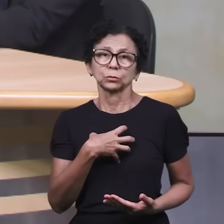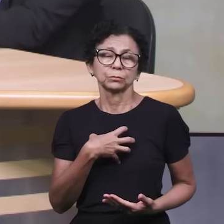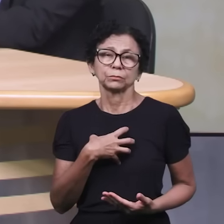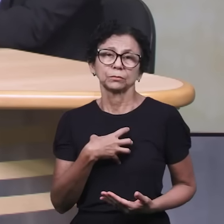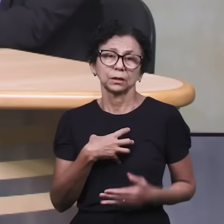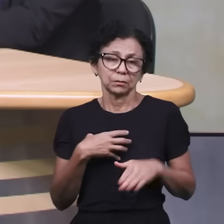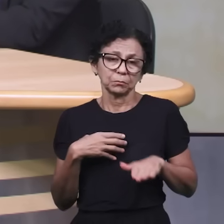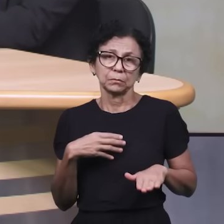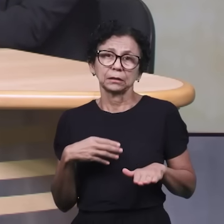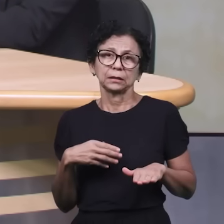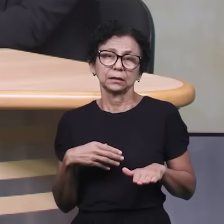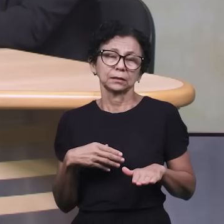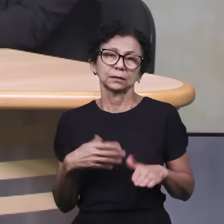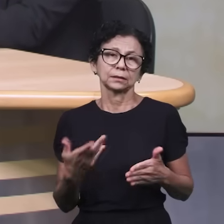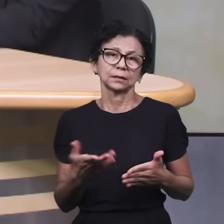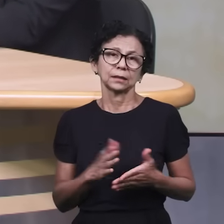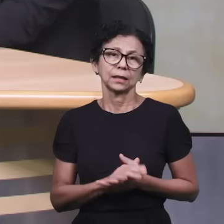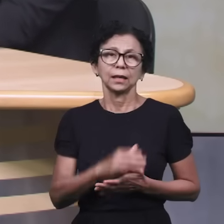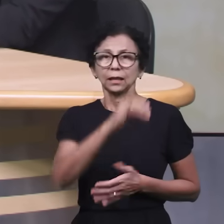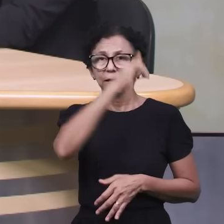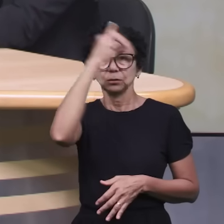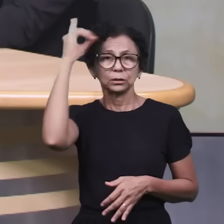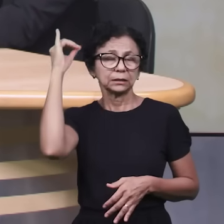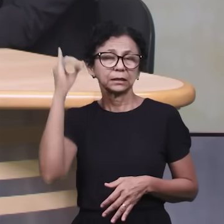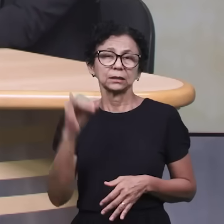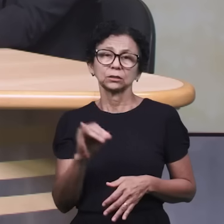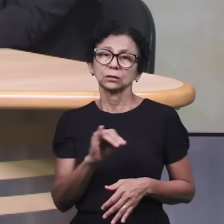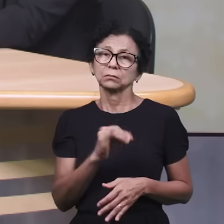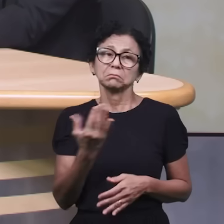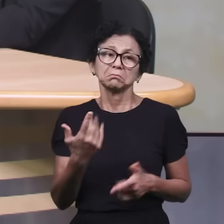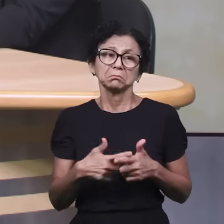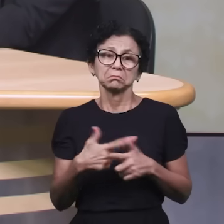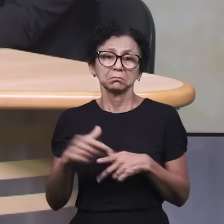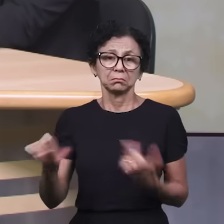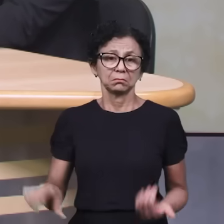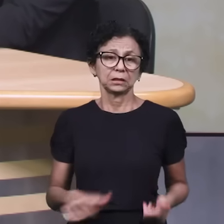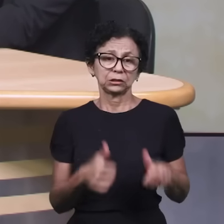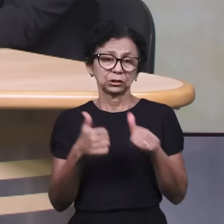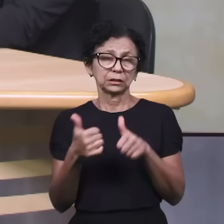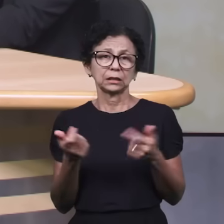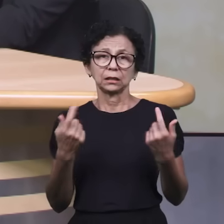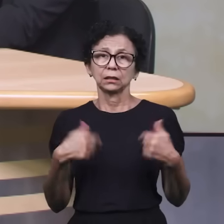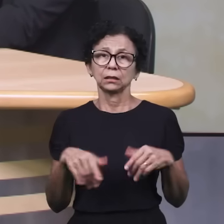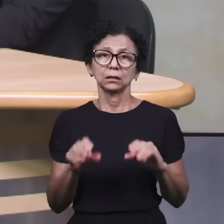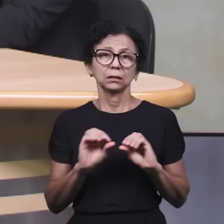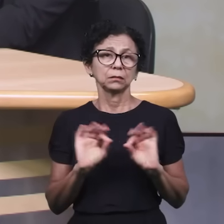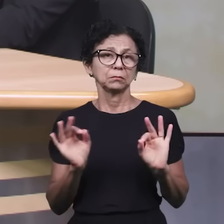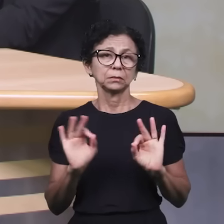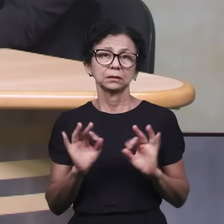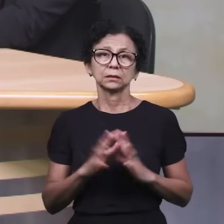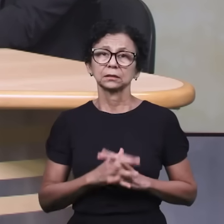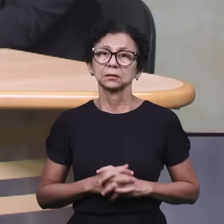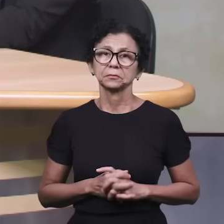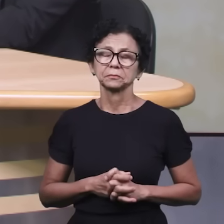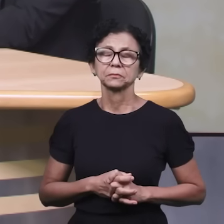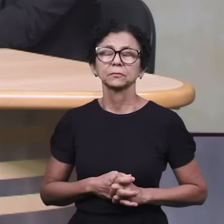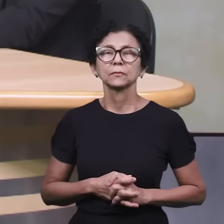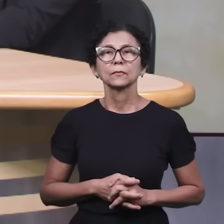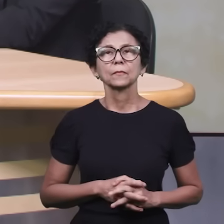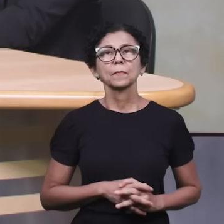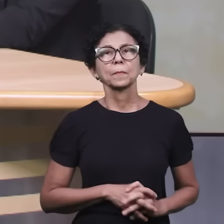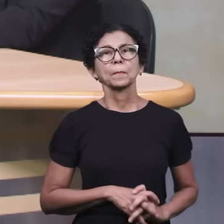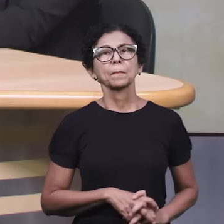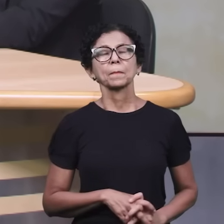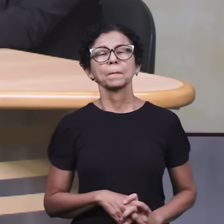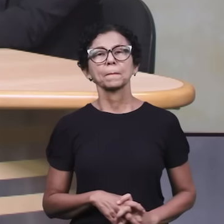estamos seguindo aquilo que a palavra ensina, aquilo que o próprio Senhor Jesus ensina. Então, a criança, como o pastor Alexandre falou, a criança